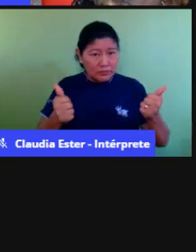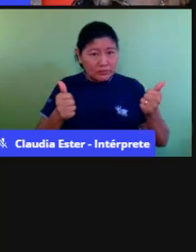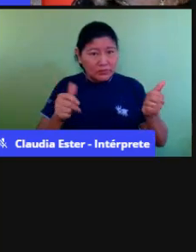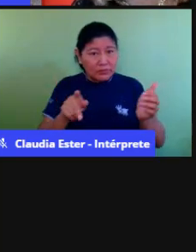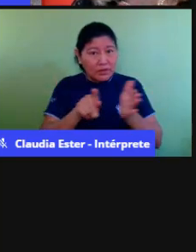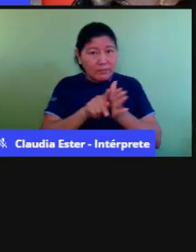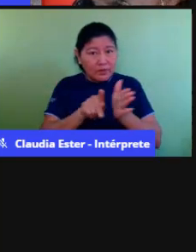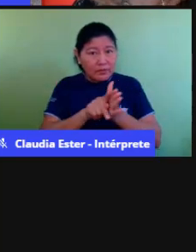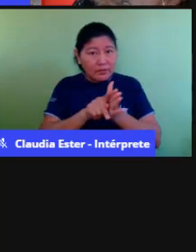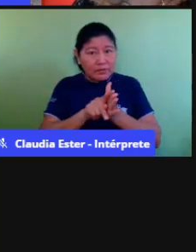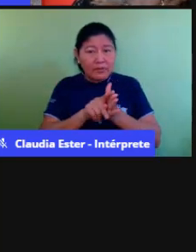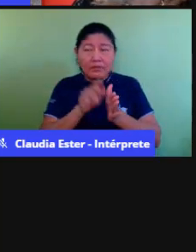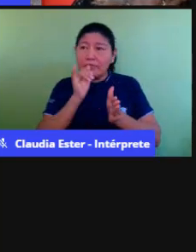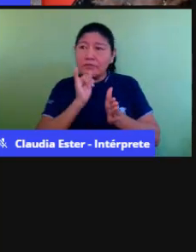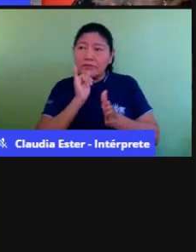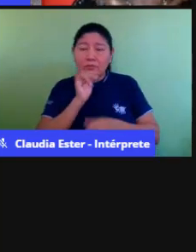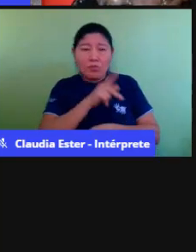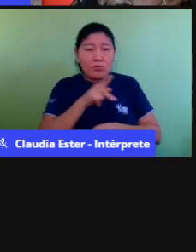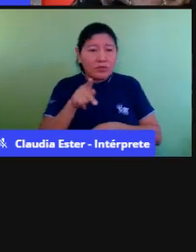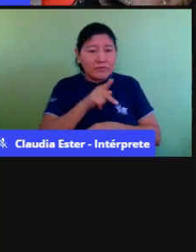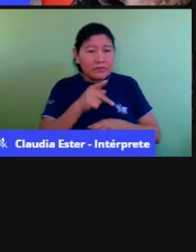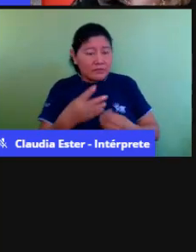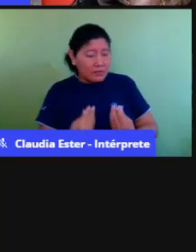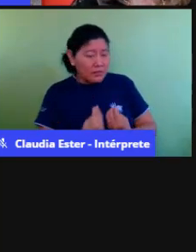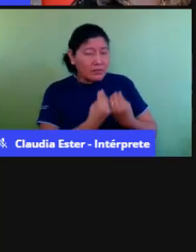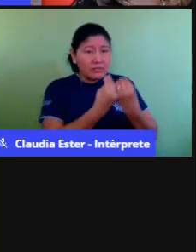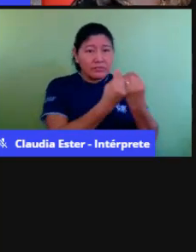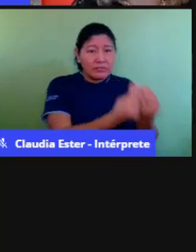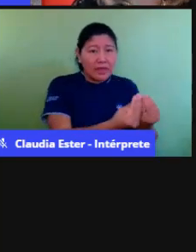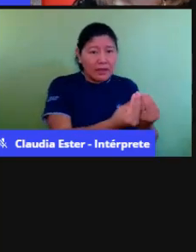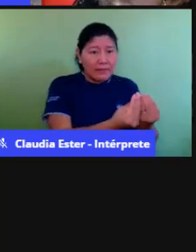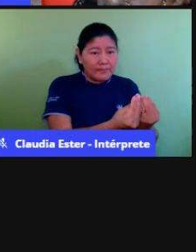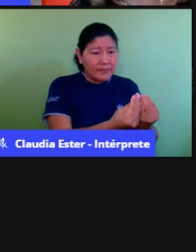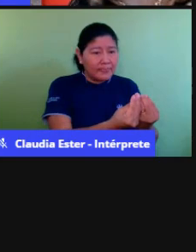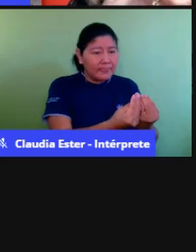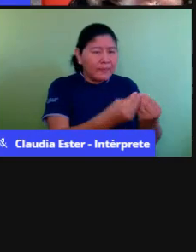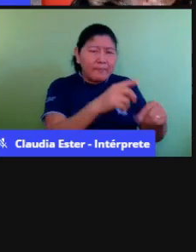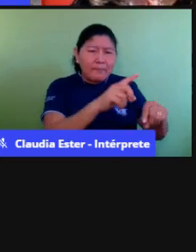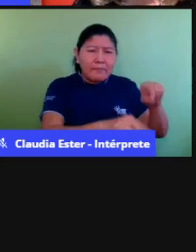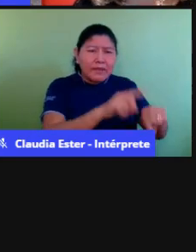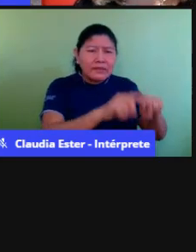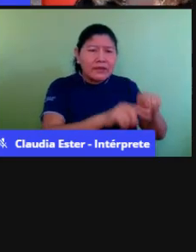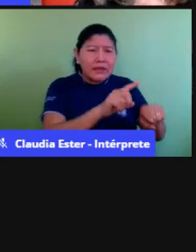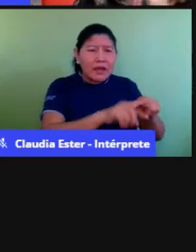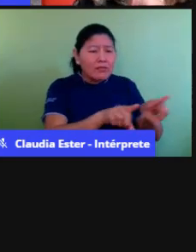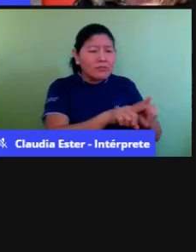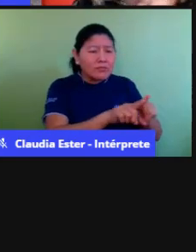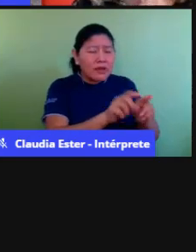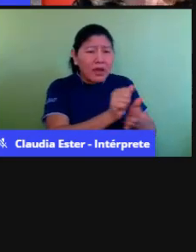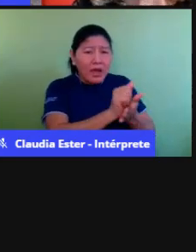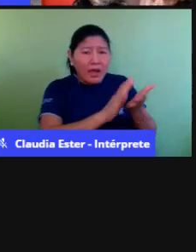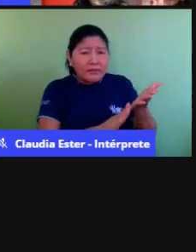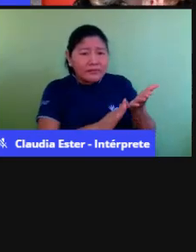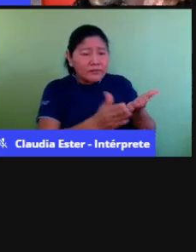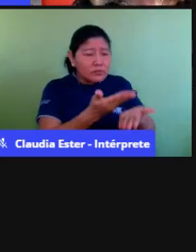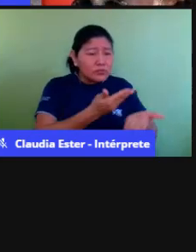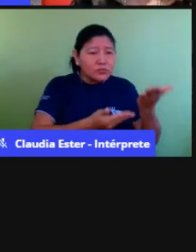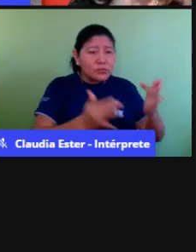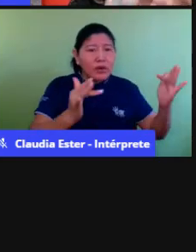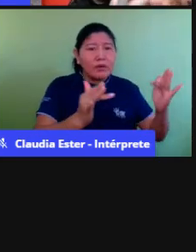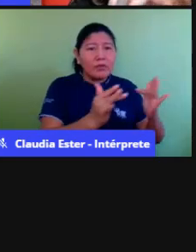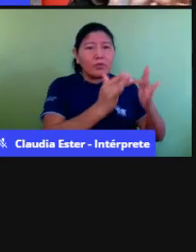entre as oferecidas pelo professor e as atividades todas devem ter intencionalidade, como diz Paulo